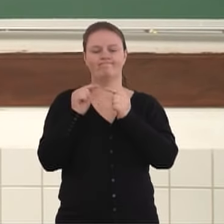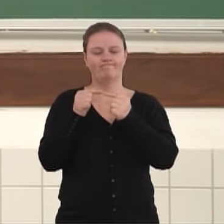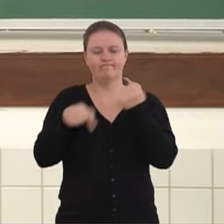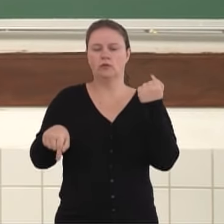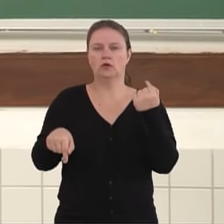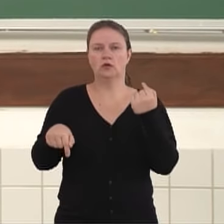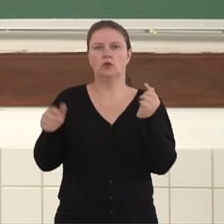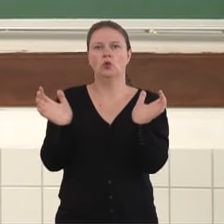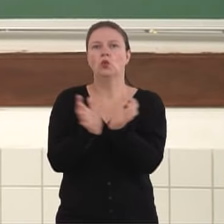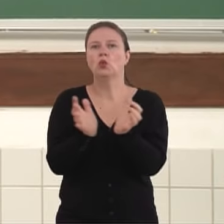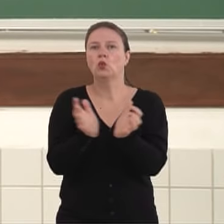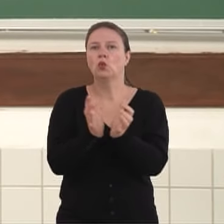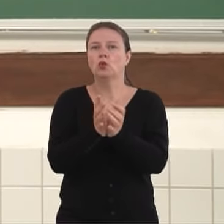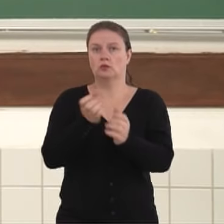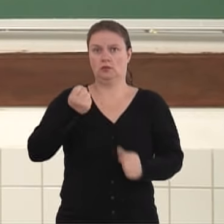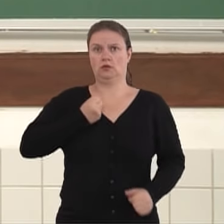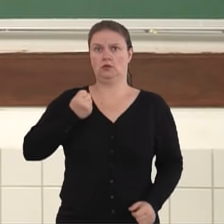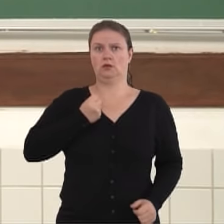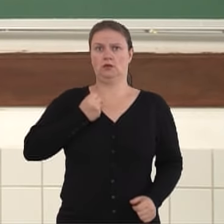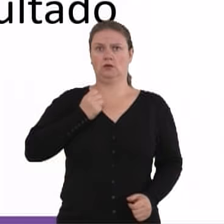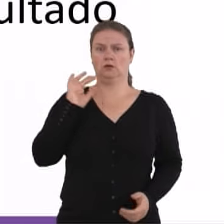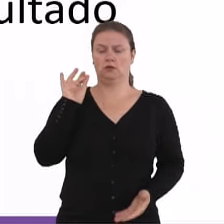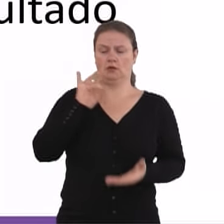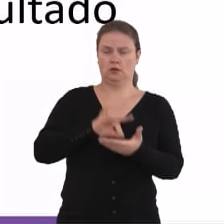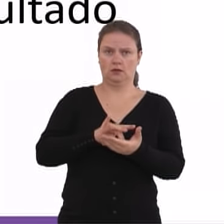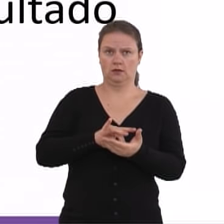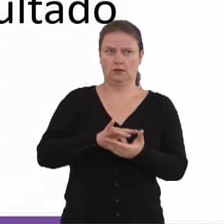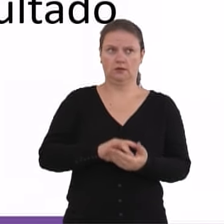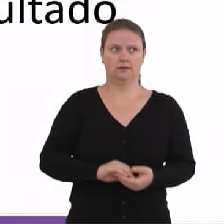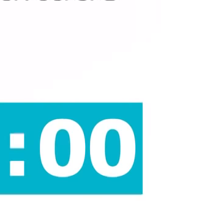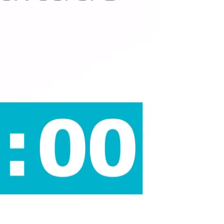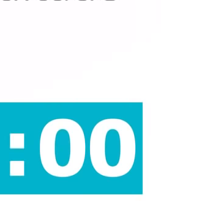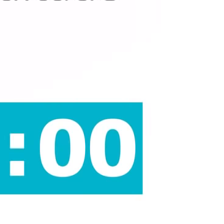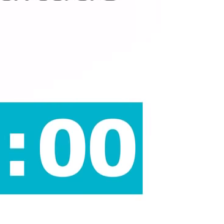vou dar um tempo para vocês copiarem.